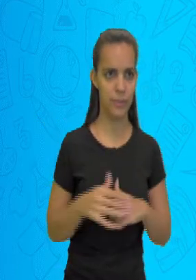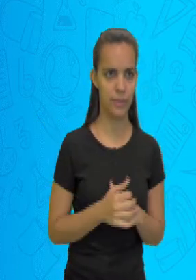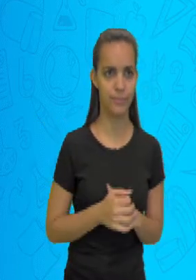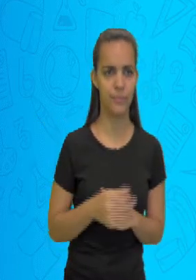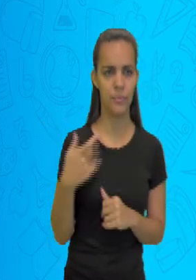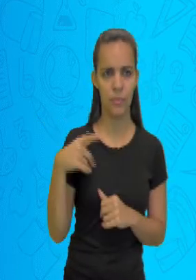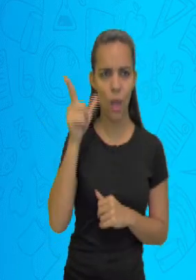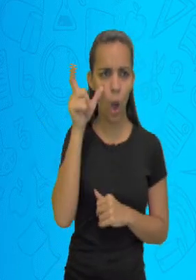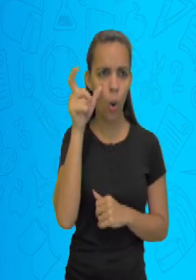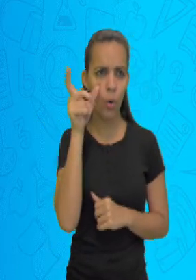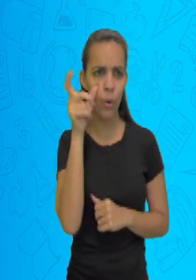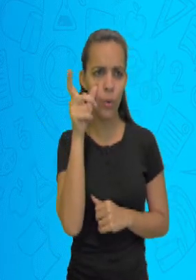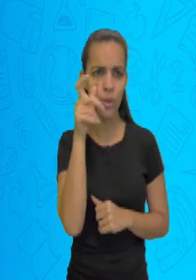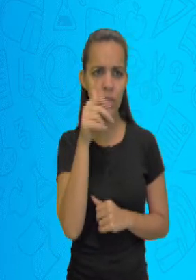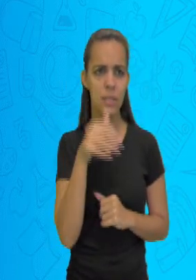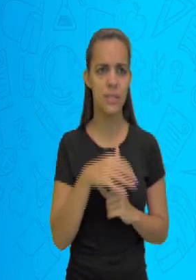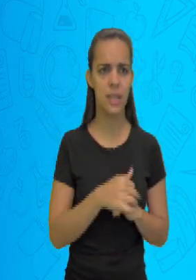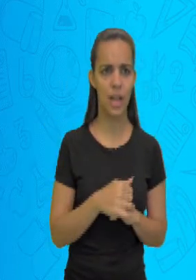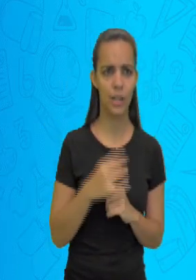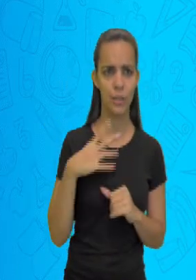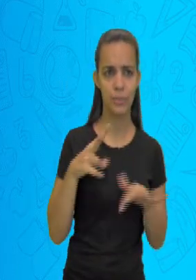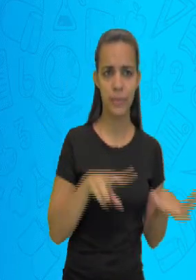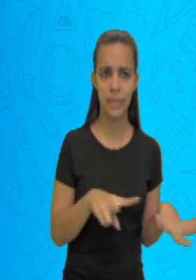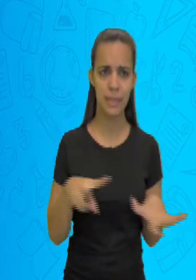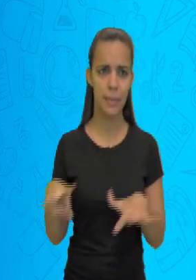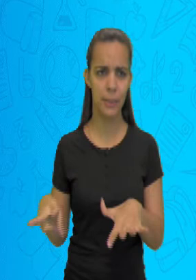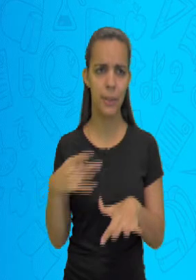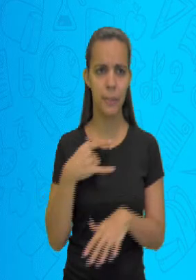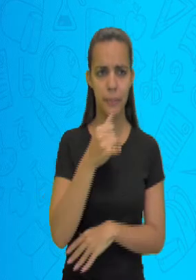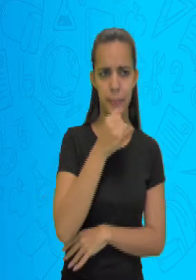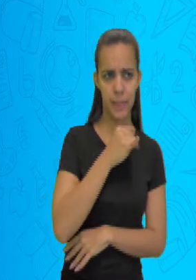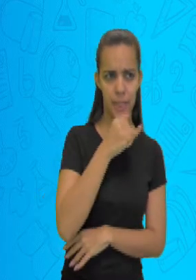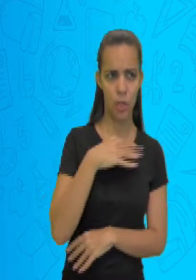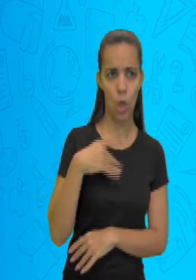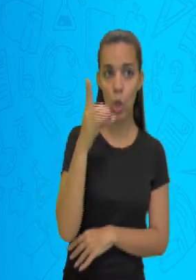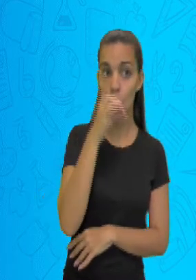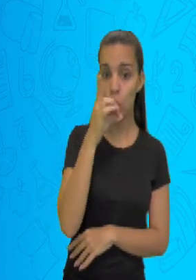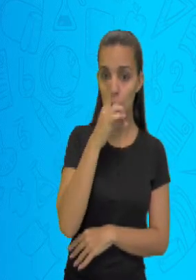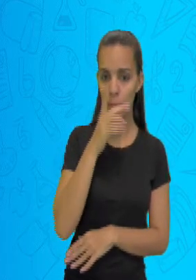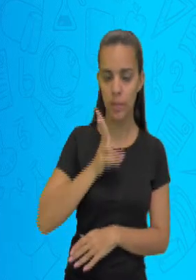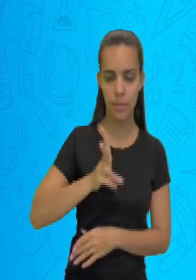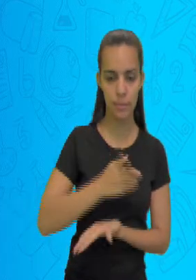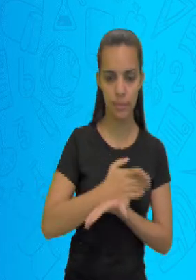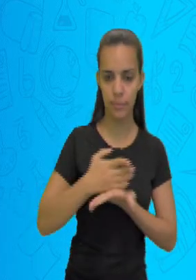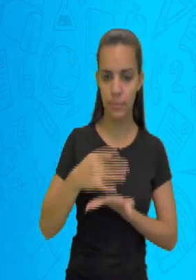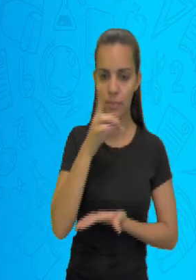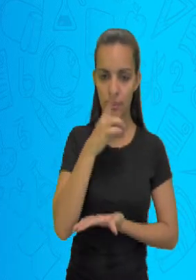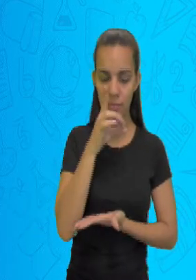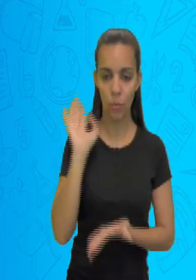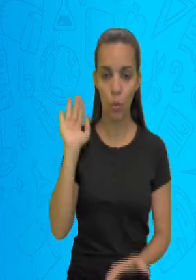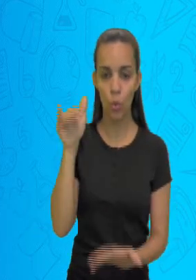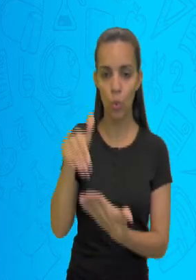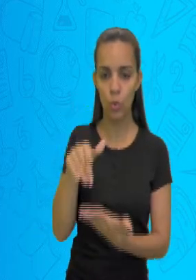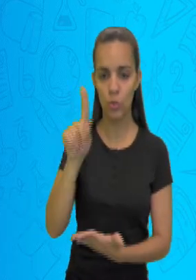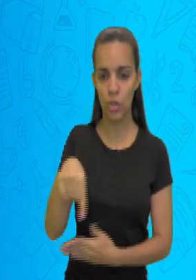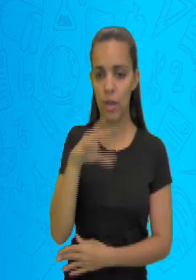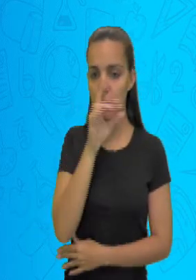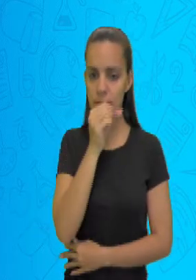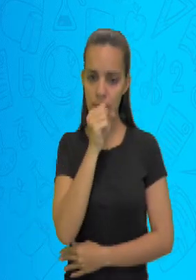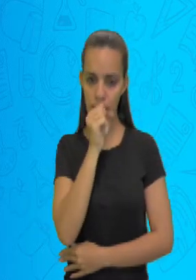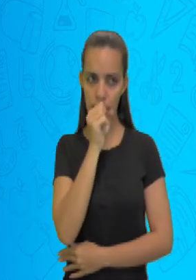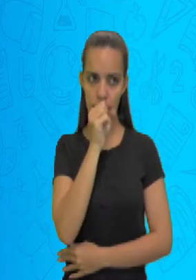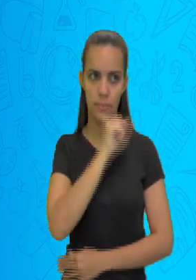Considerando-se a semana completa, por exemplo, de domingo a sábado. Então, o primeiro dia da semana, domingo. O último